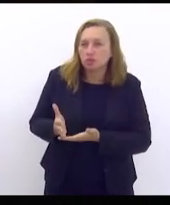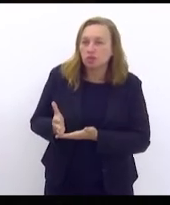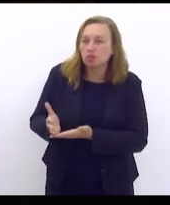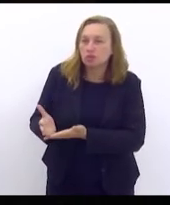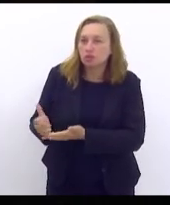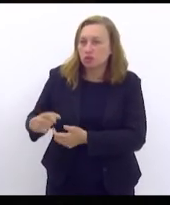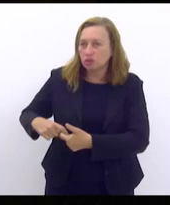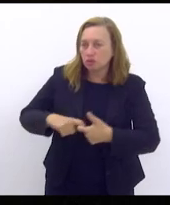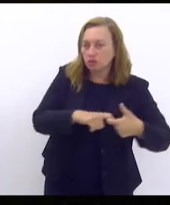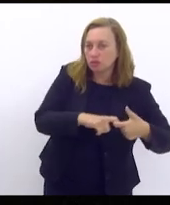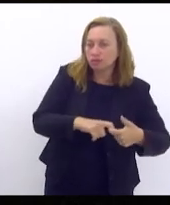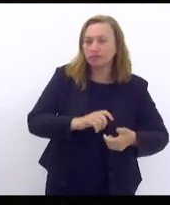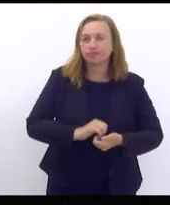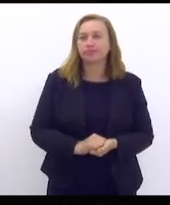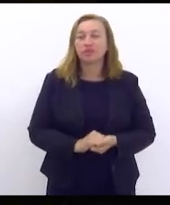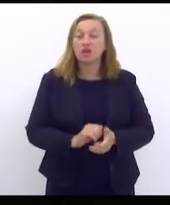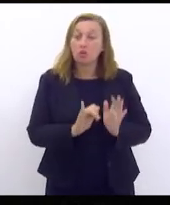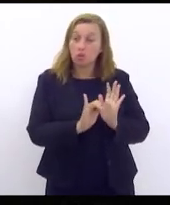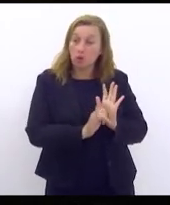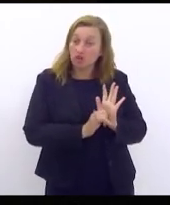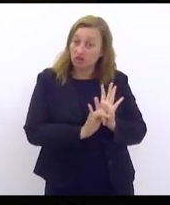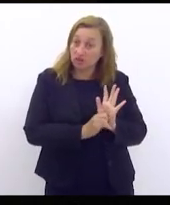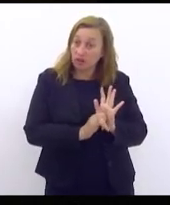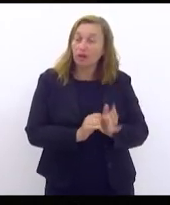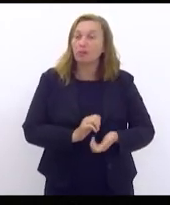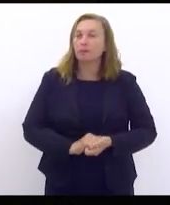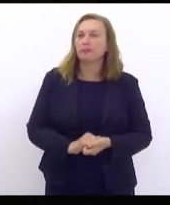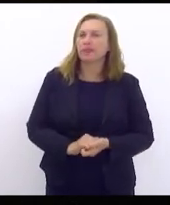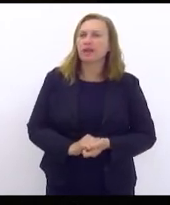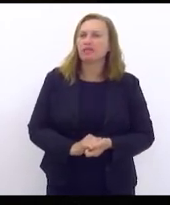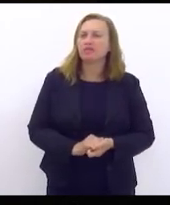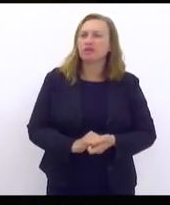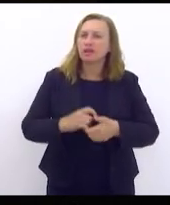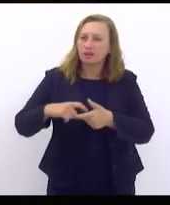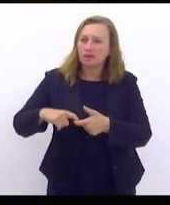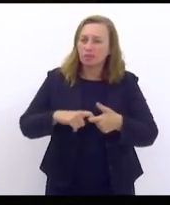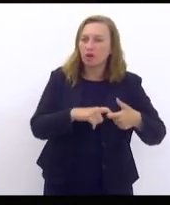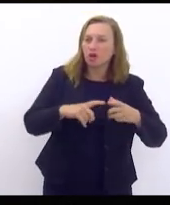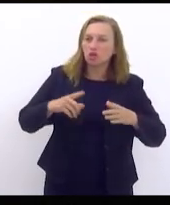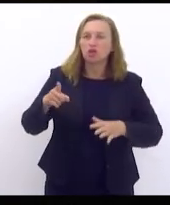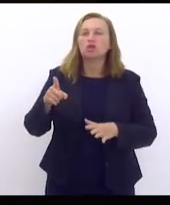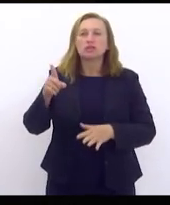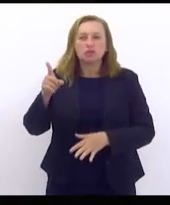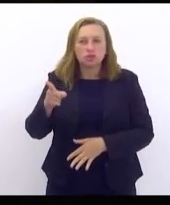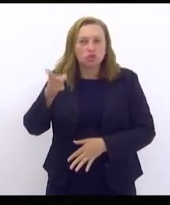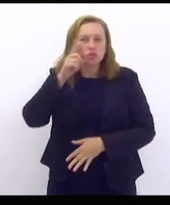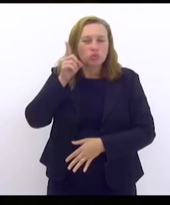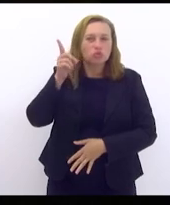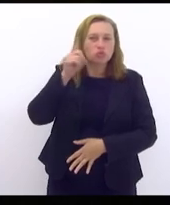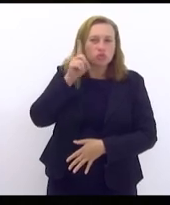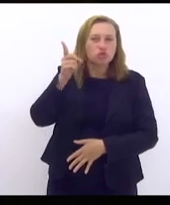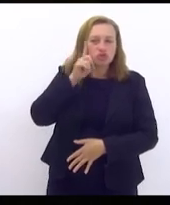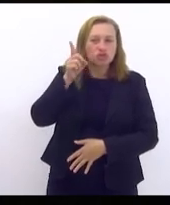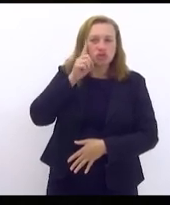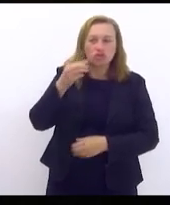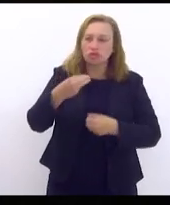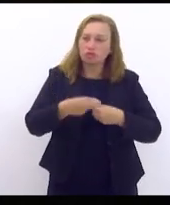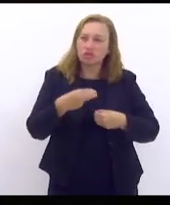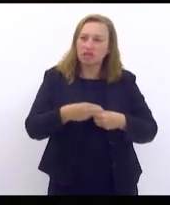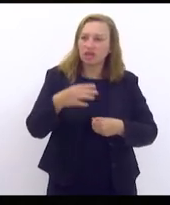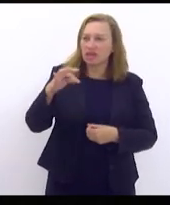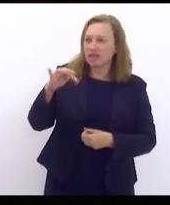seja, o edital prevê que eles vão querer rebocar todo santo dia no município de